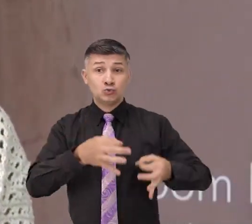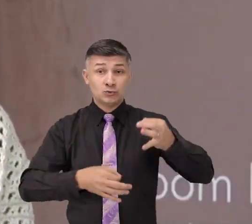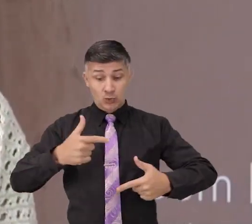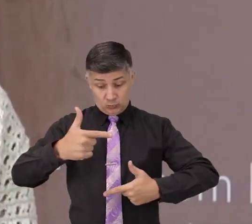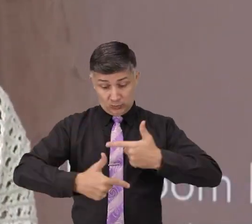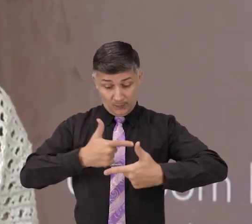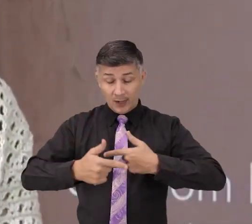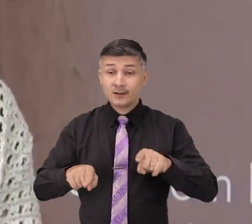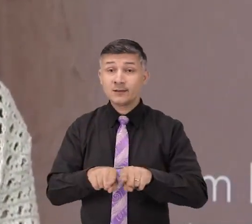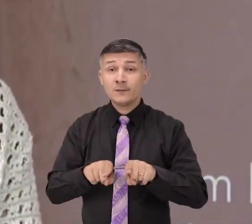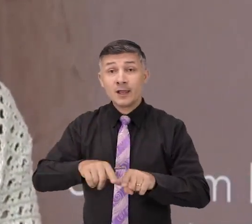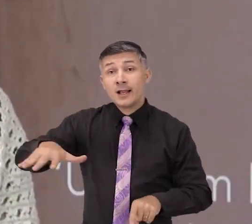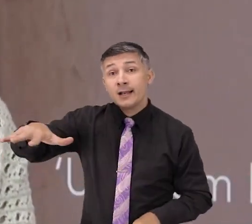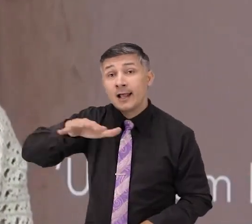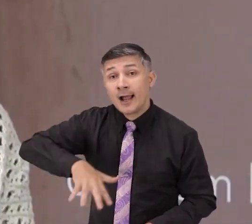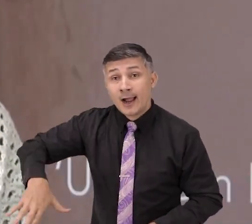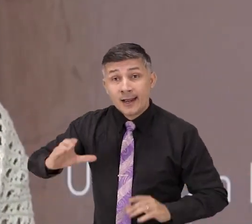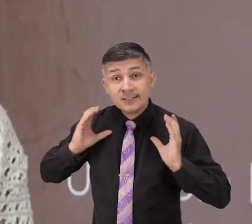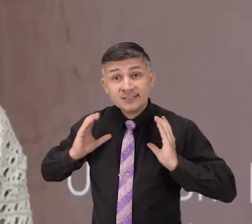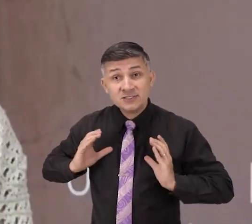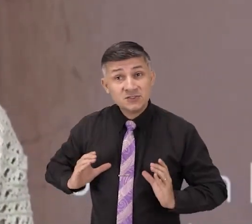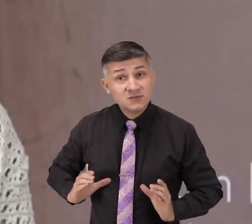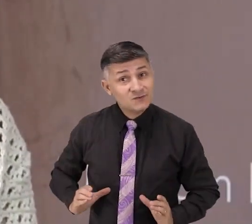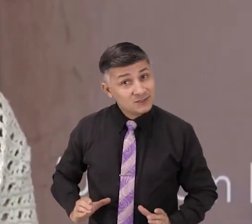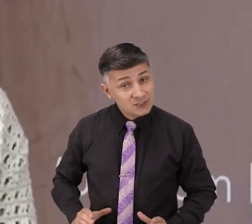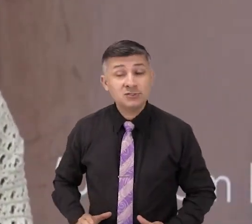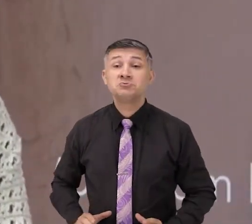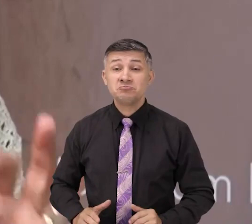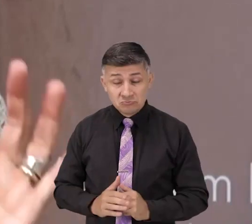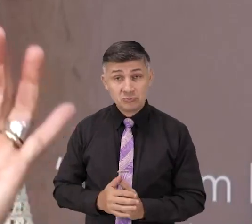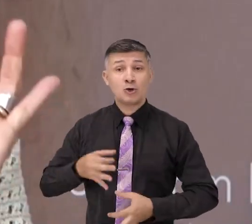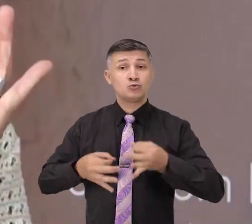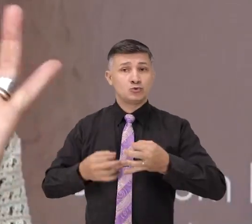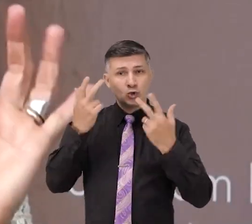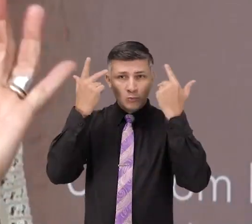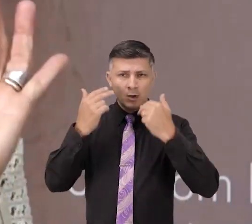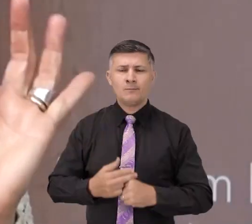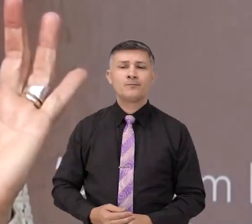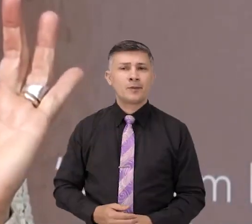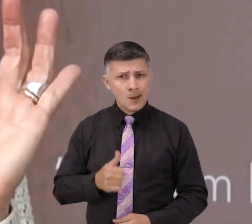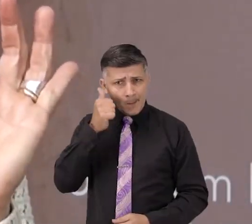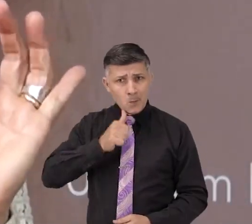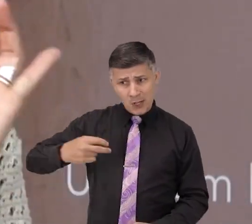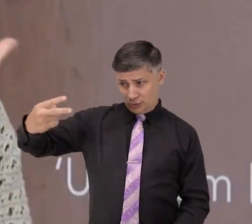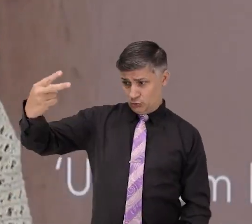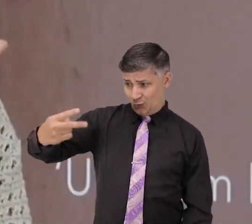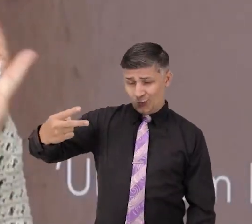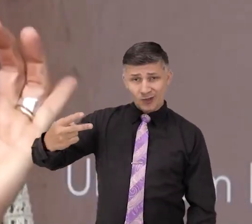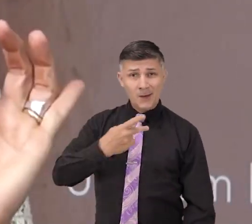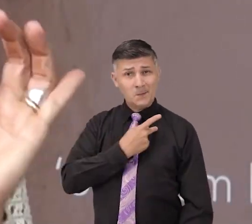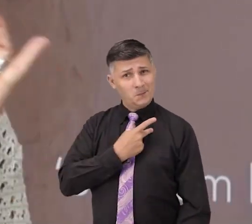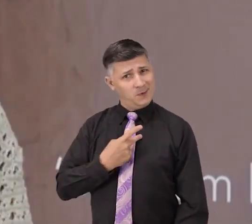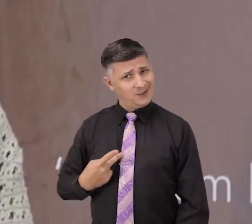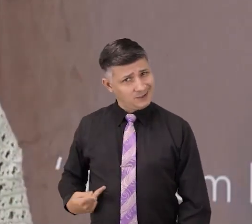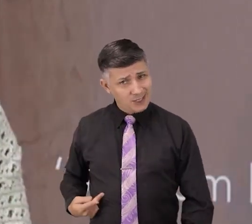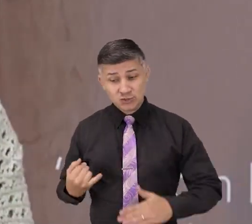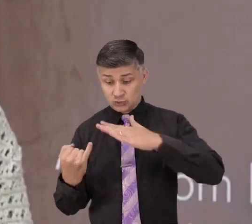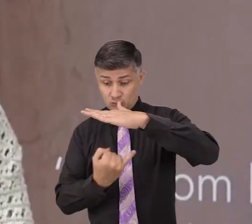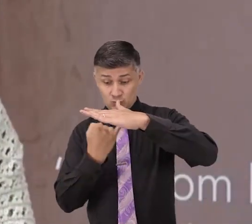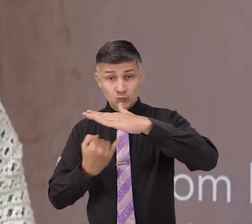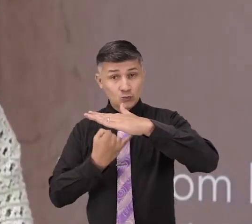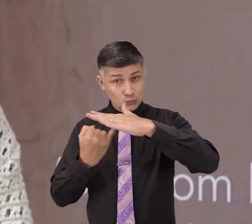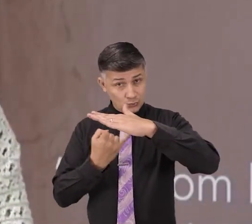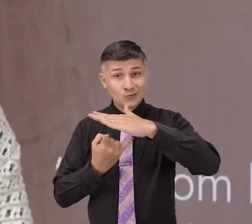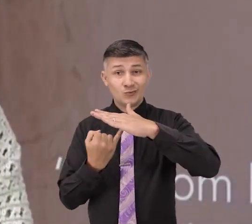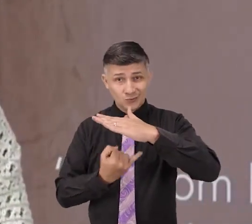do Trabalho e na área civil da Justiça Comum. E foi a segunda mulher que presidiu o Instituto